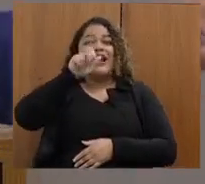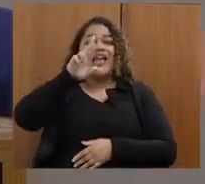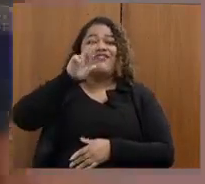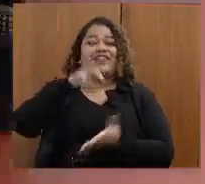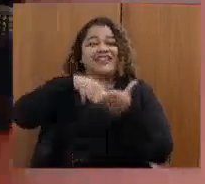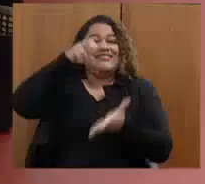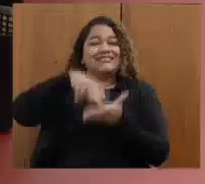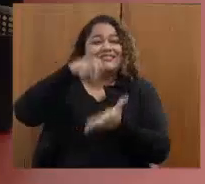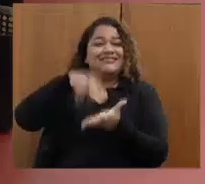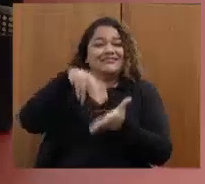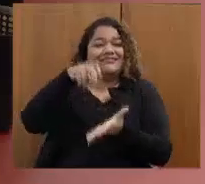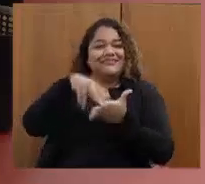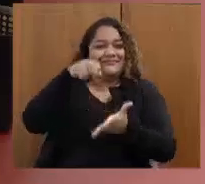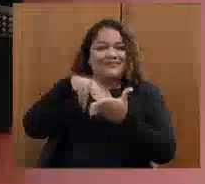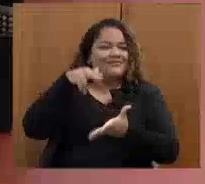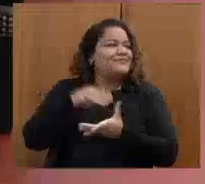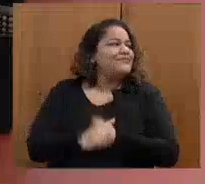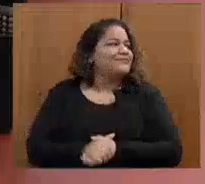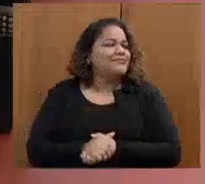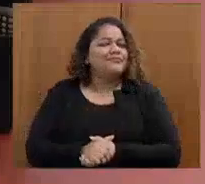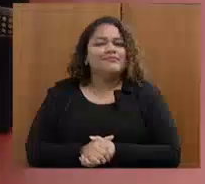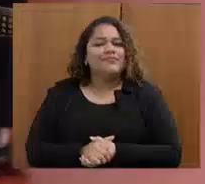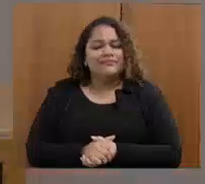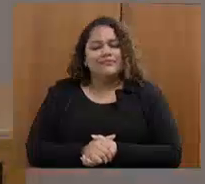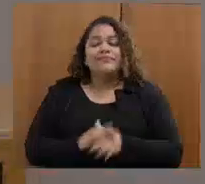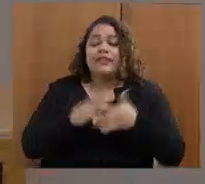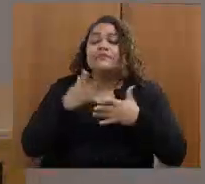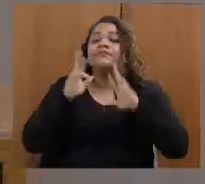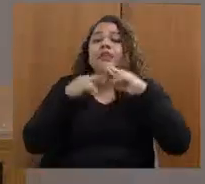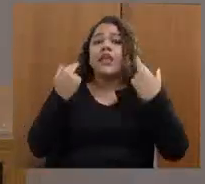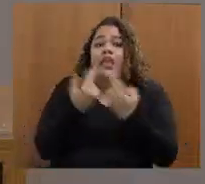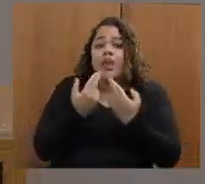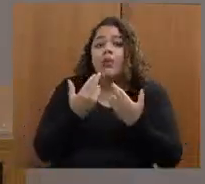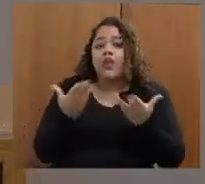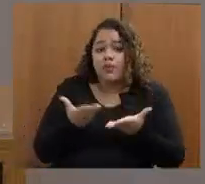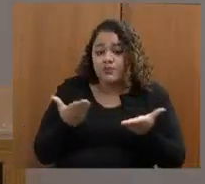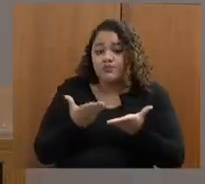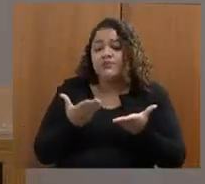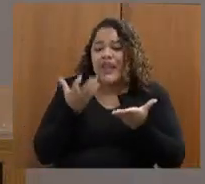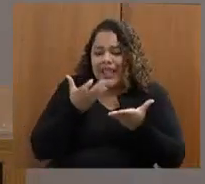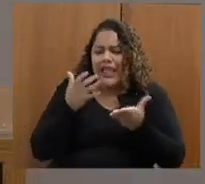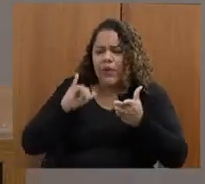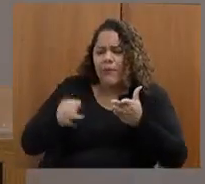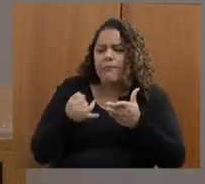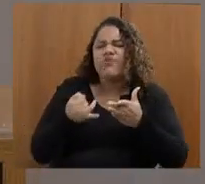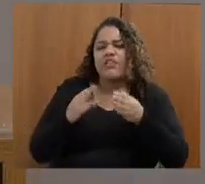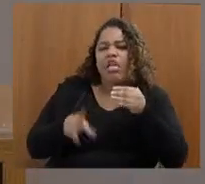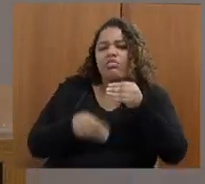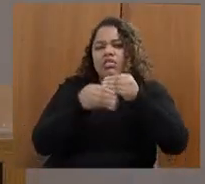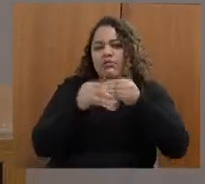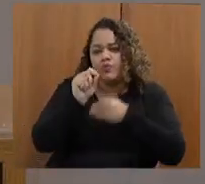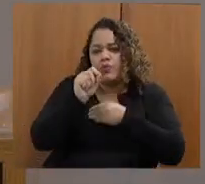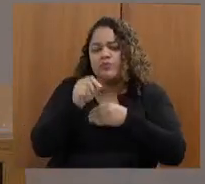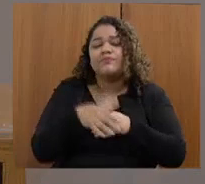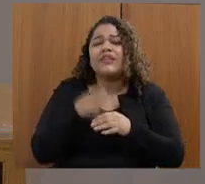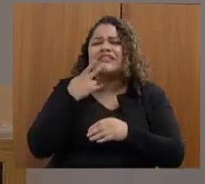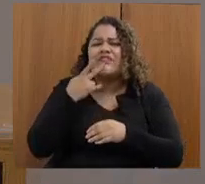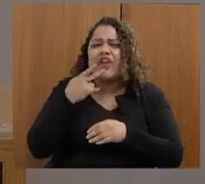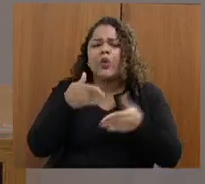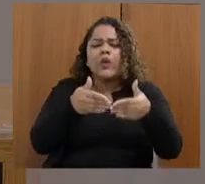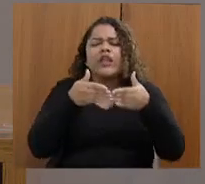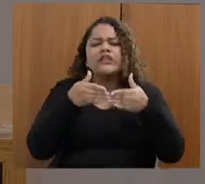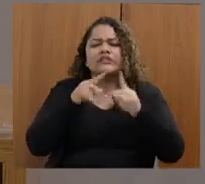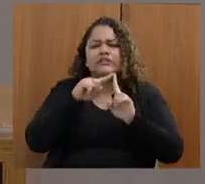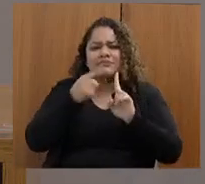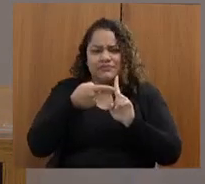dentro dessa reunião que também queria trazer um outro ponto porque quando vocês colocam que a licença maternidade eu sei que uma professora